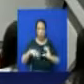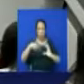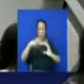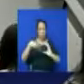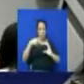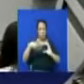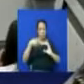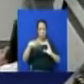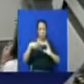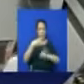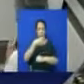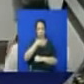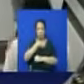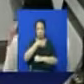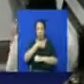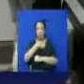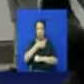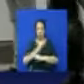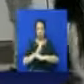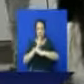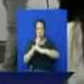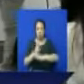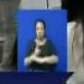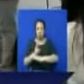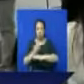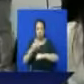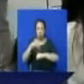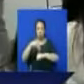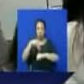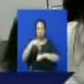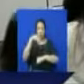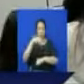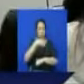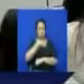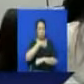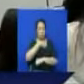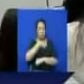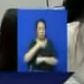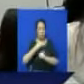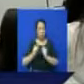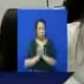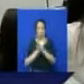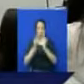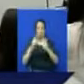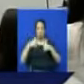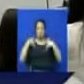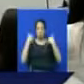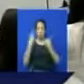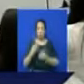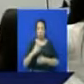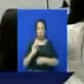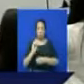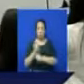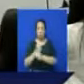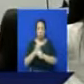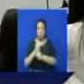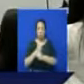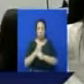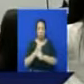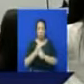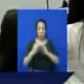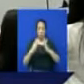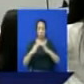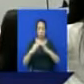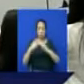Câmara Municipal do Rio Grande, em nome do município do Rio Grande, em homenagem aos 20 anos da Igreja Ministério Espaço